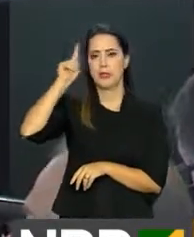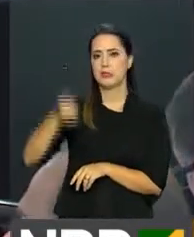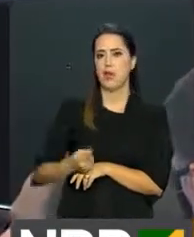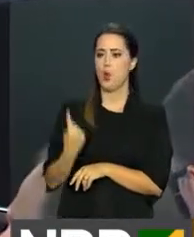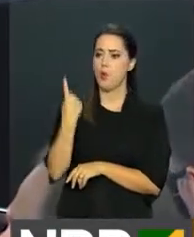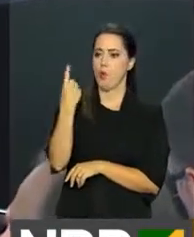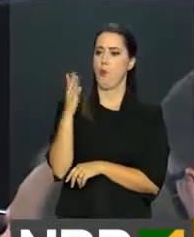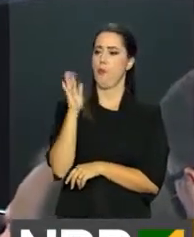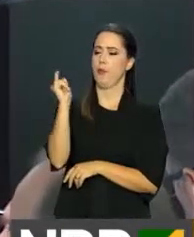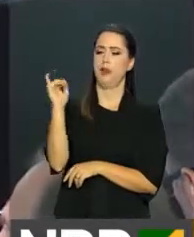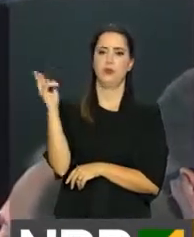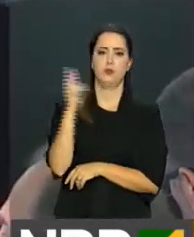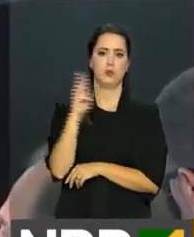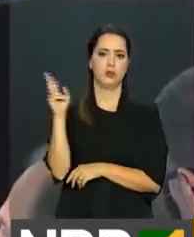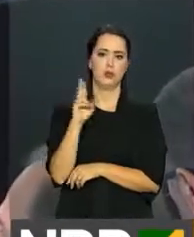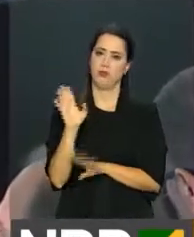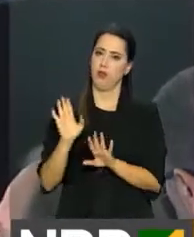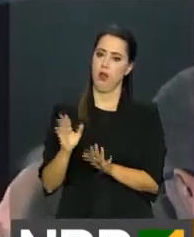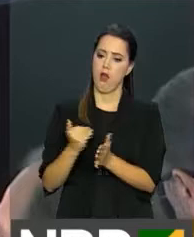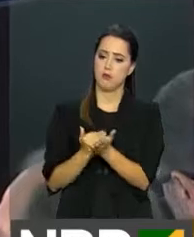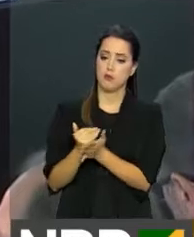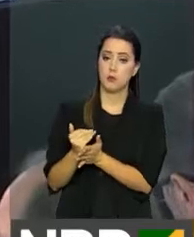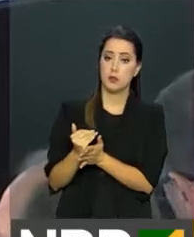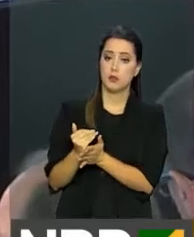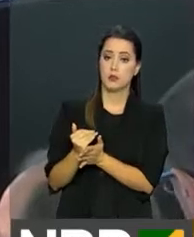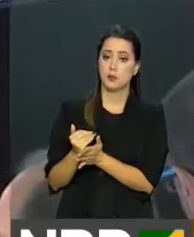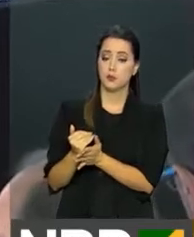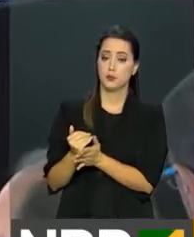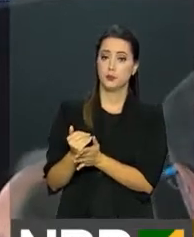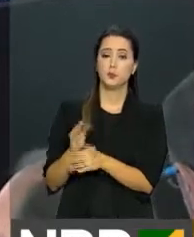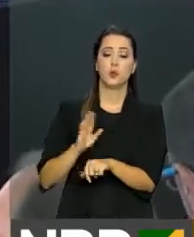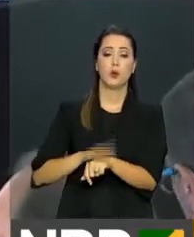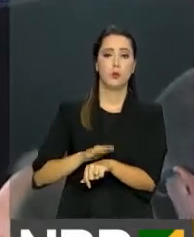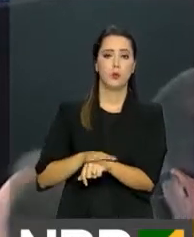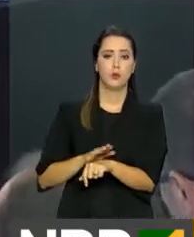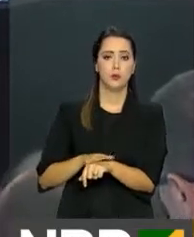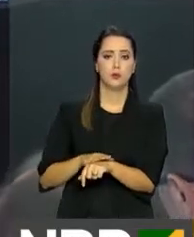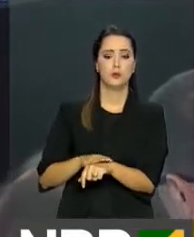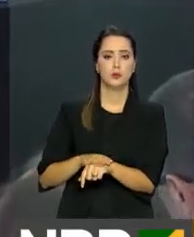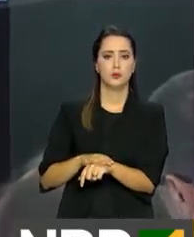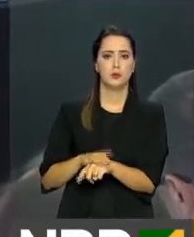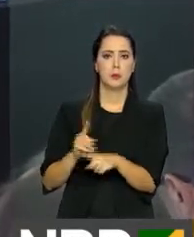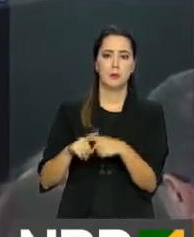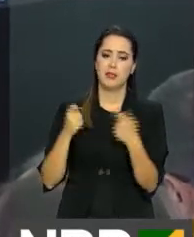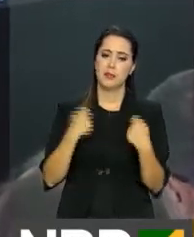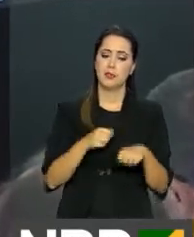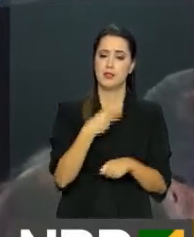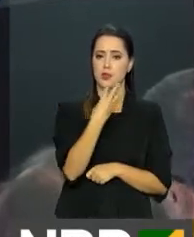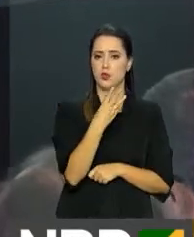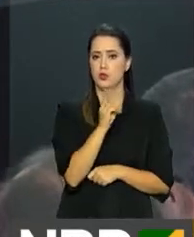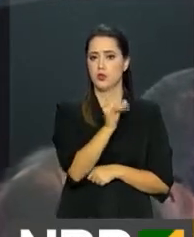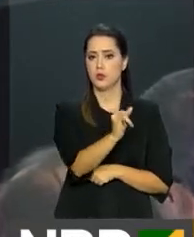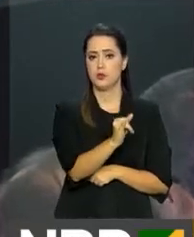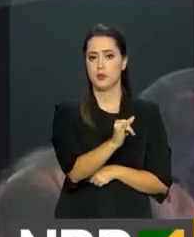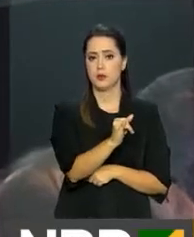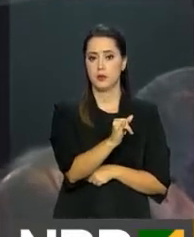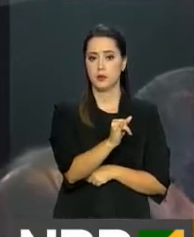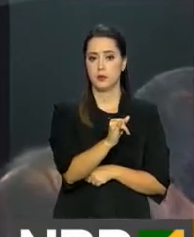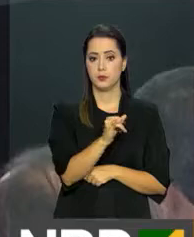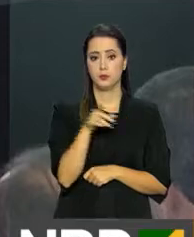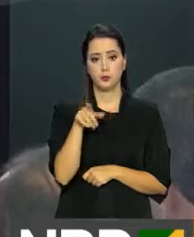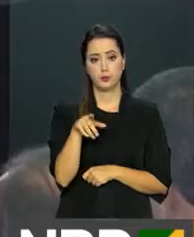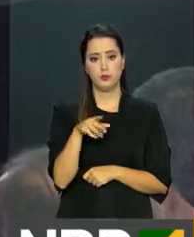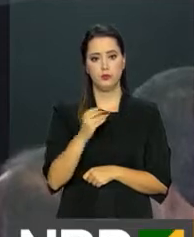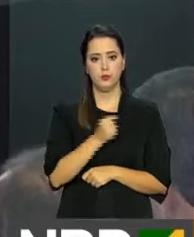bilhão de reais inicialmente quando a população de 3 milhões não é verdade o show geral